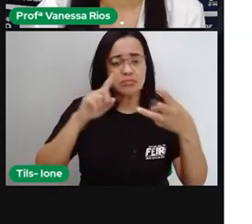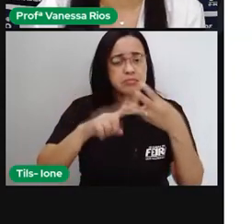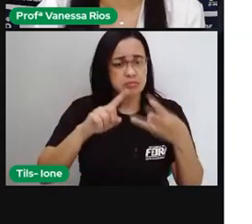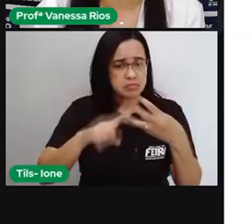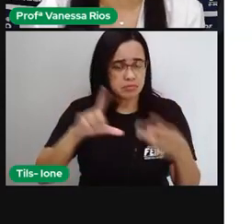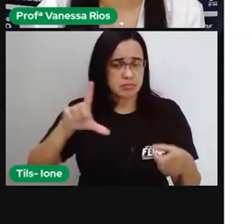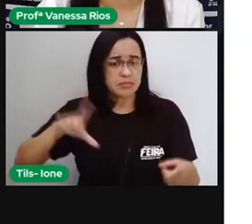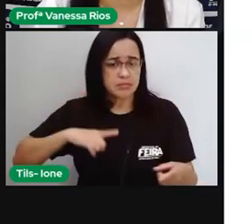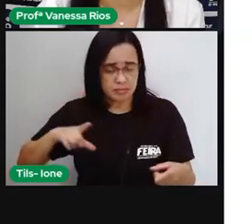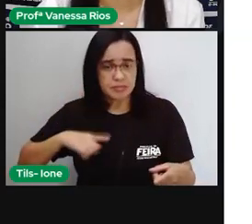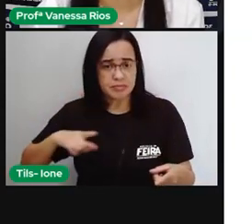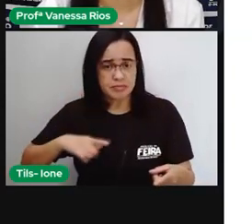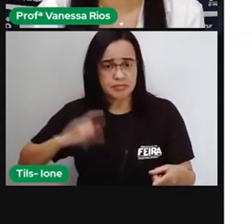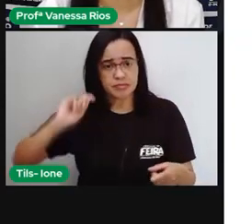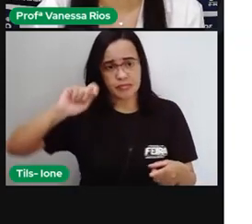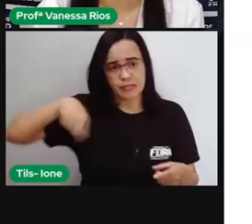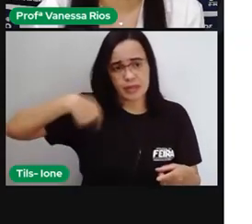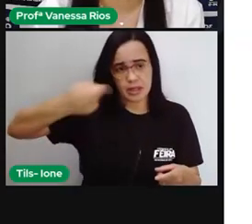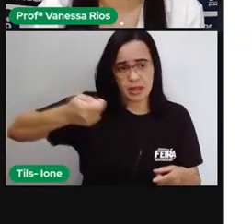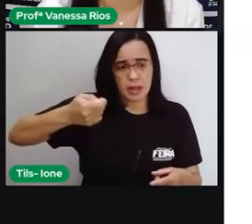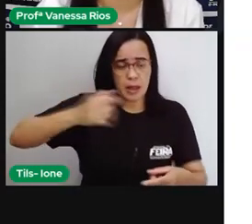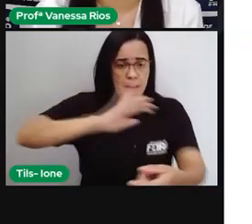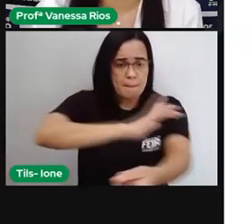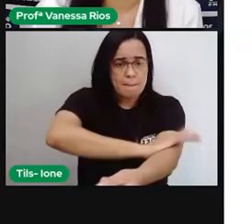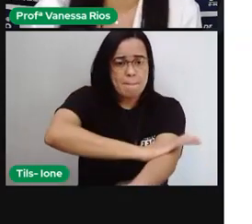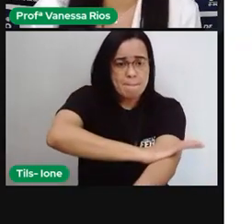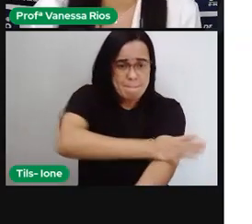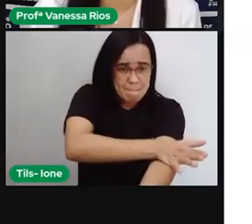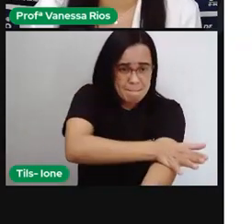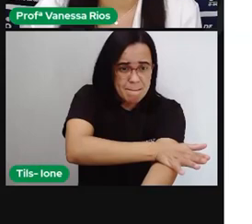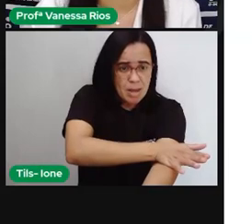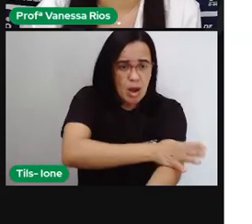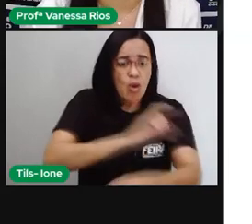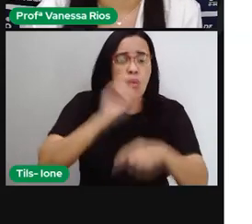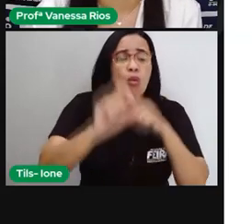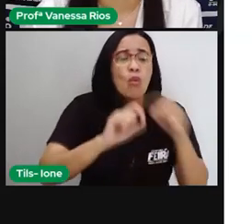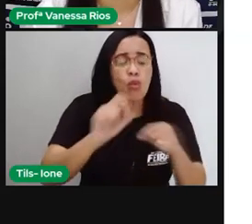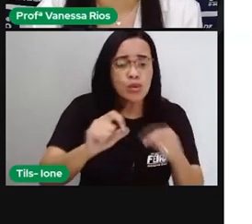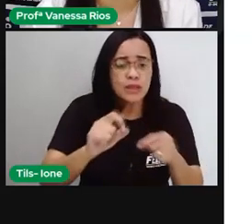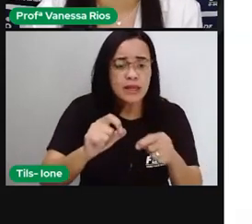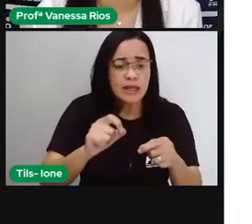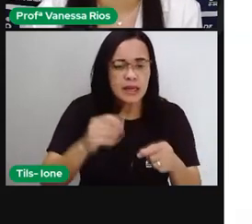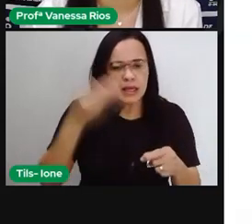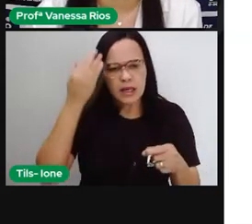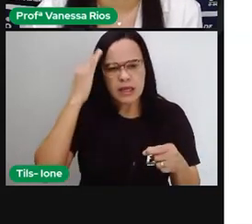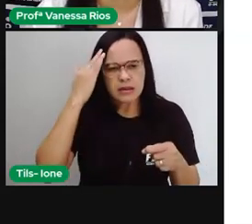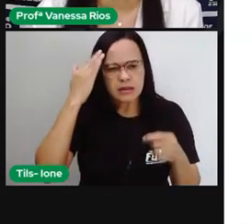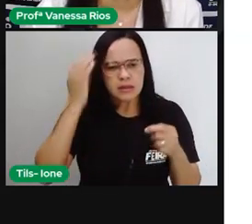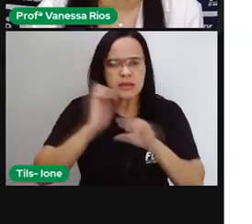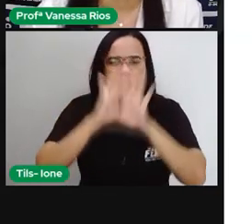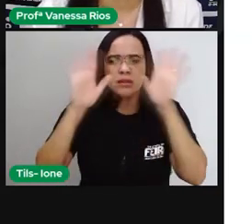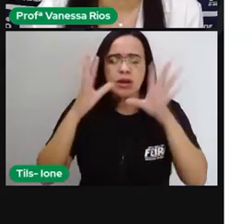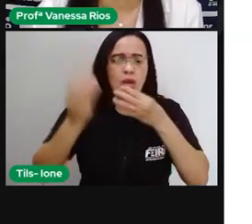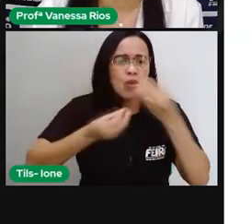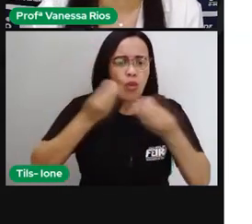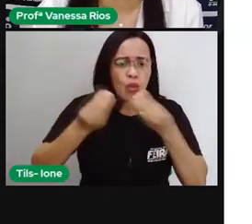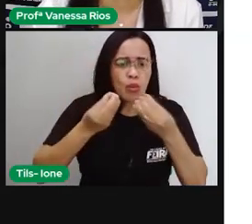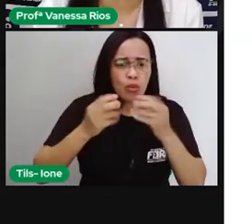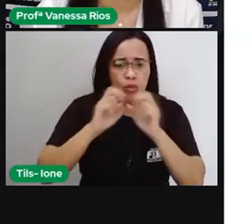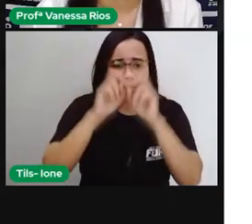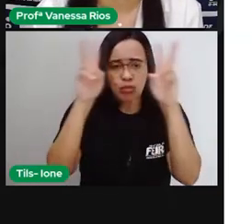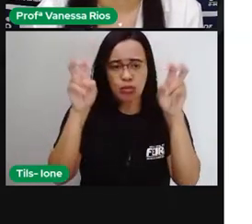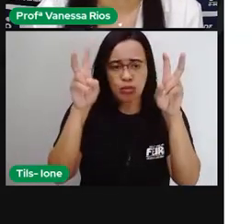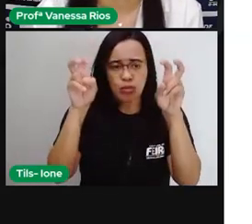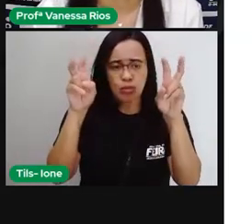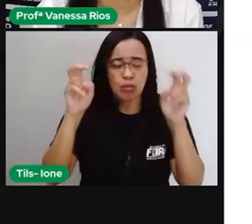A Pró trouxe aqui primeiro o conceito de preconceito. O que, que a gente pode entender aí por preconceito? O termo preconceito